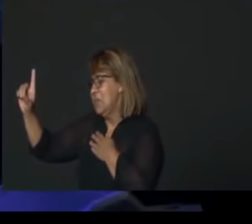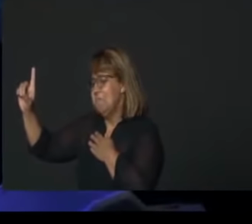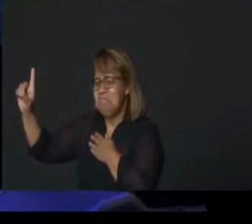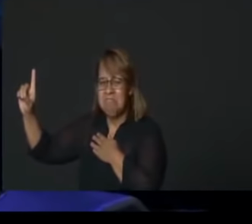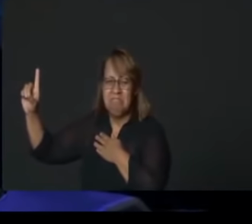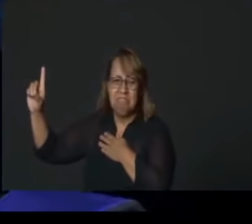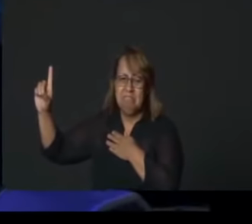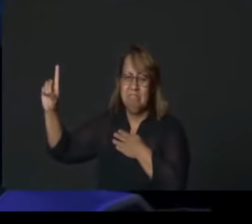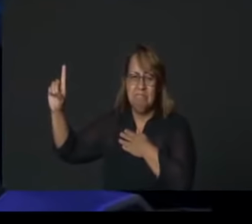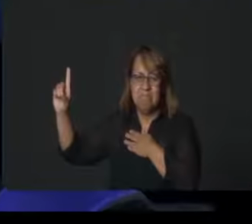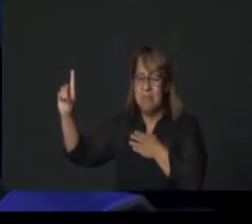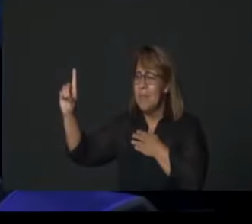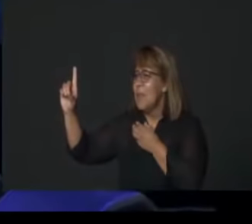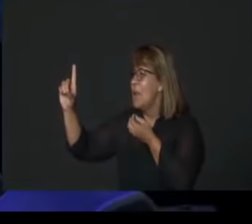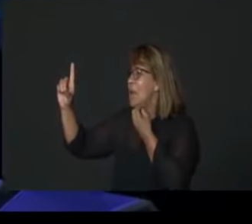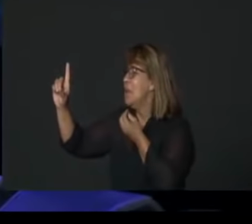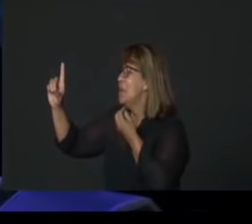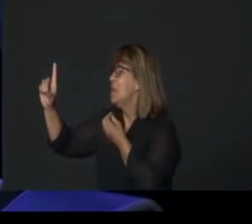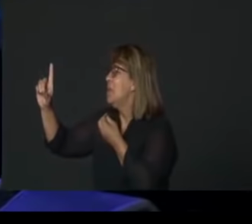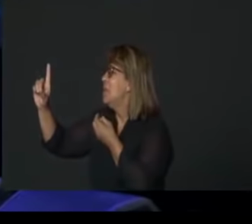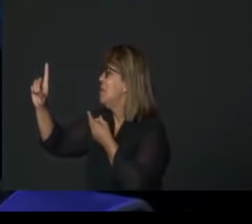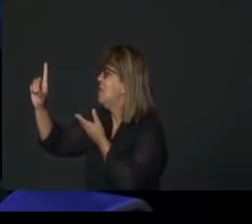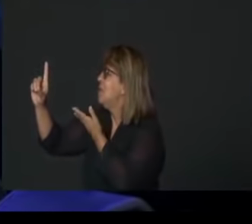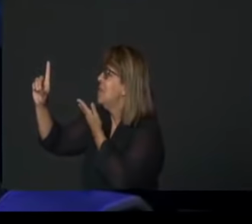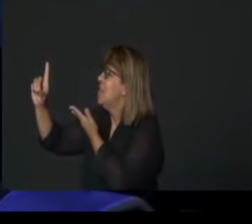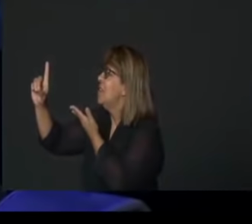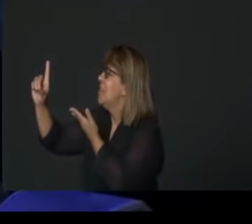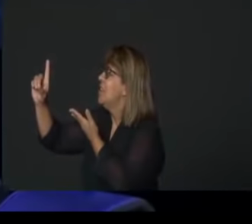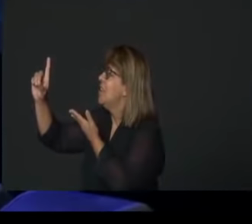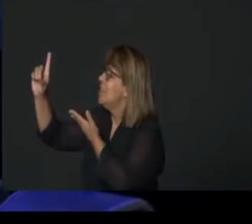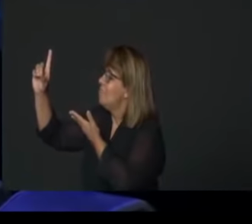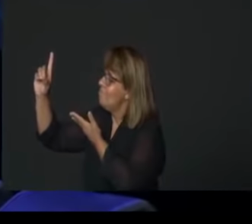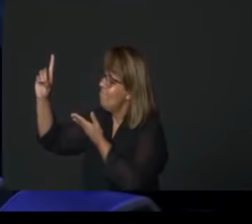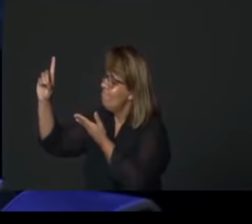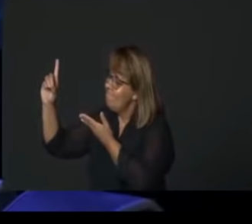teu amor me alcançou.